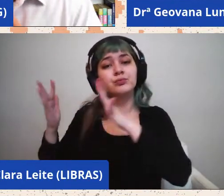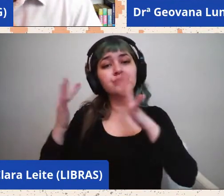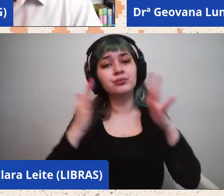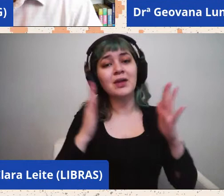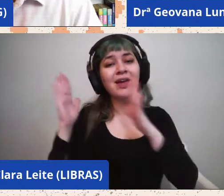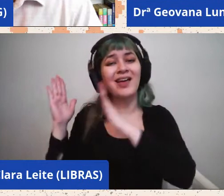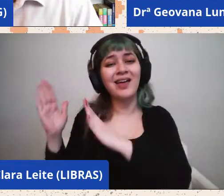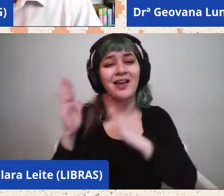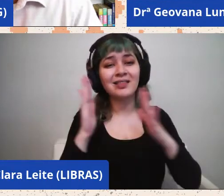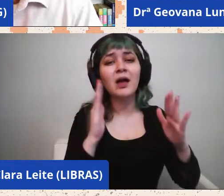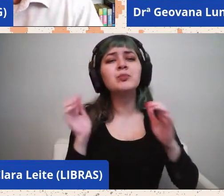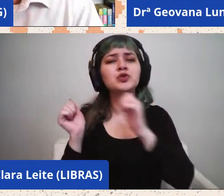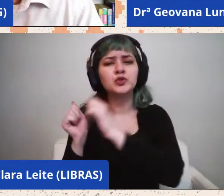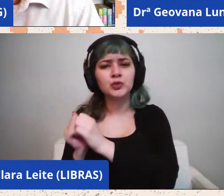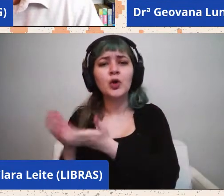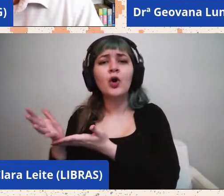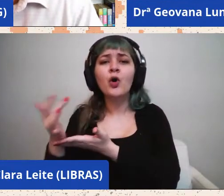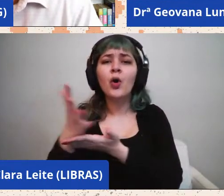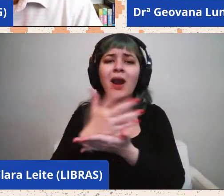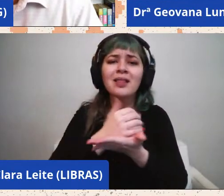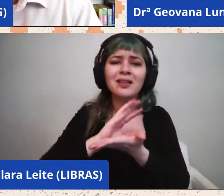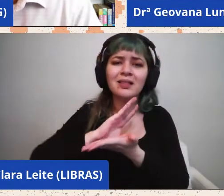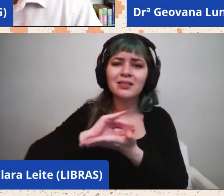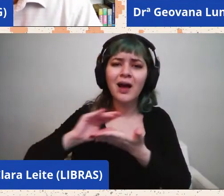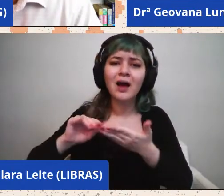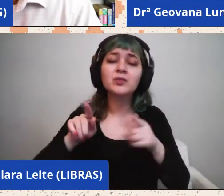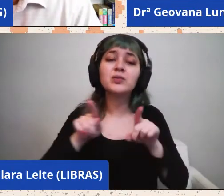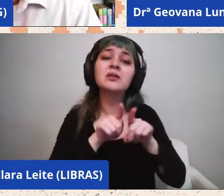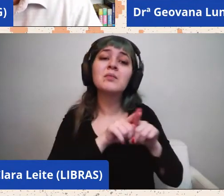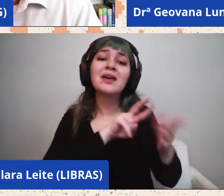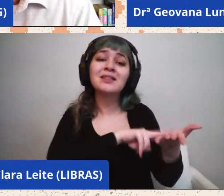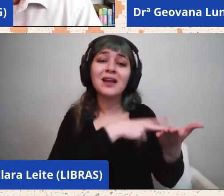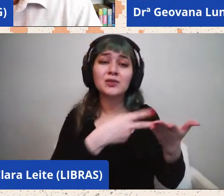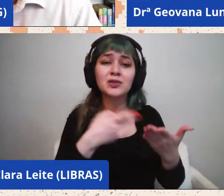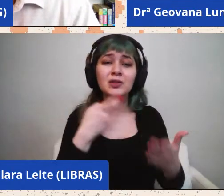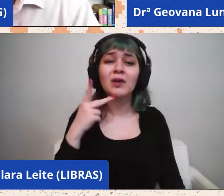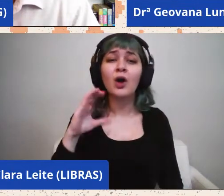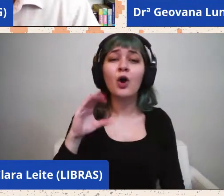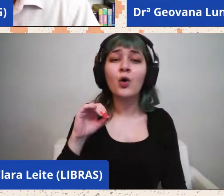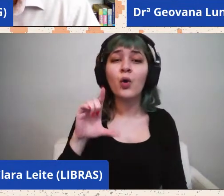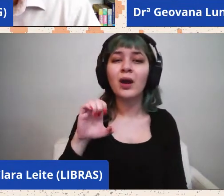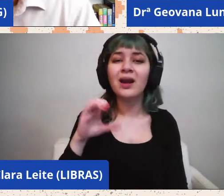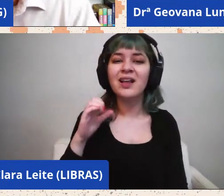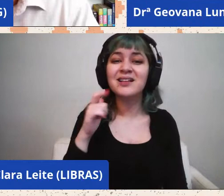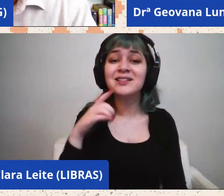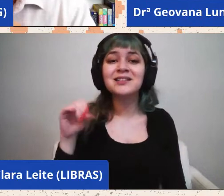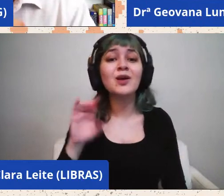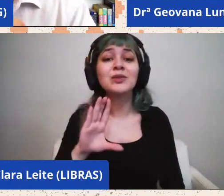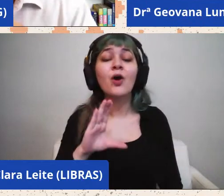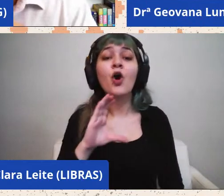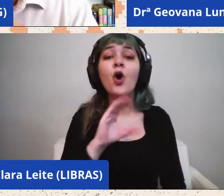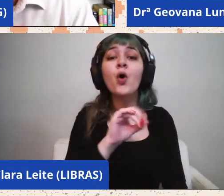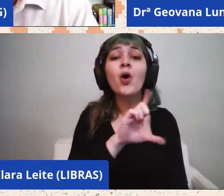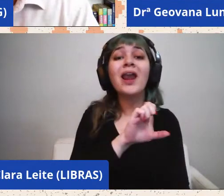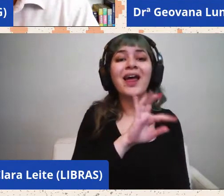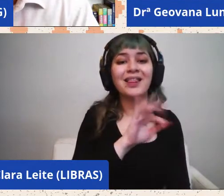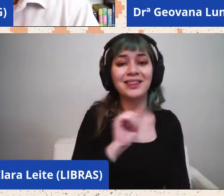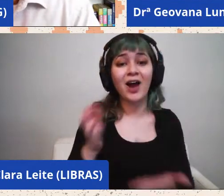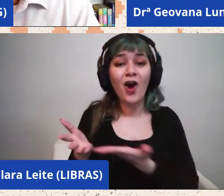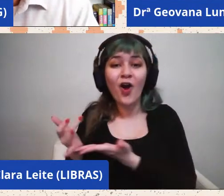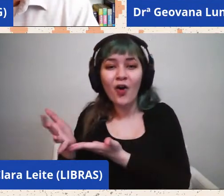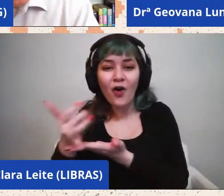etapas, pela coleta de dados, até ali na tradução apareceu coleção de dados, mas a ideia era coleta de dados.